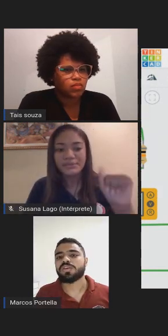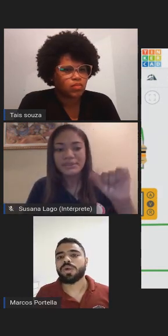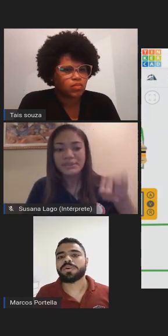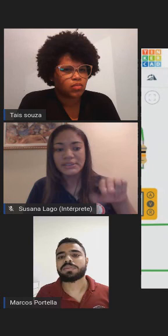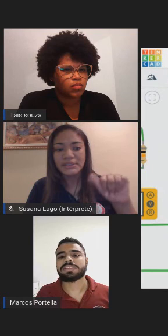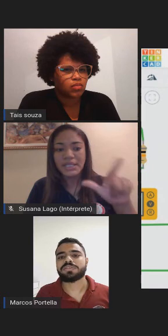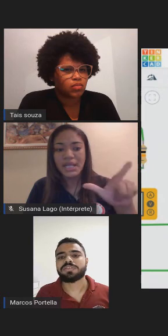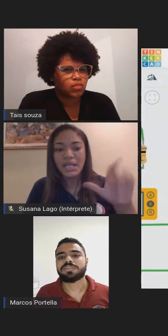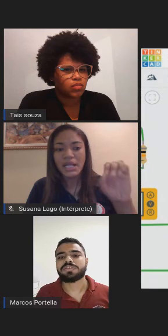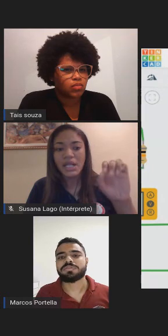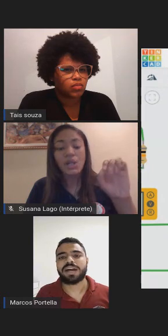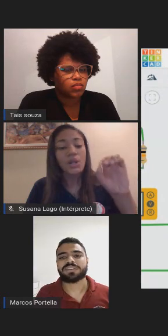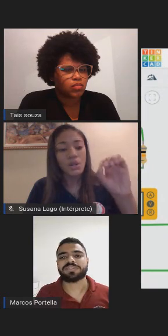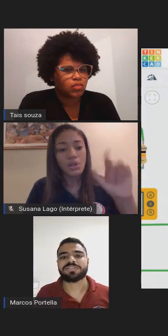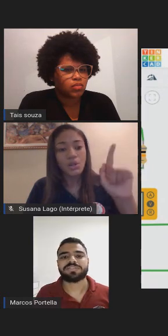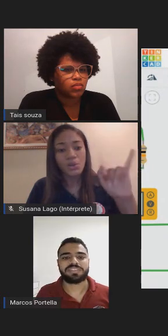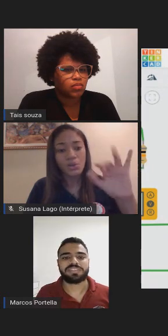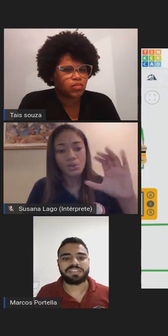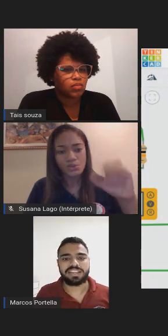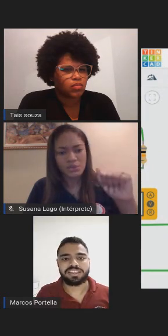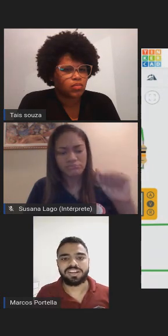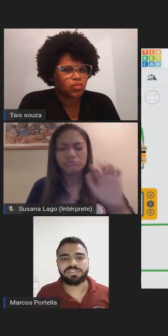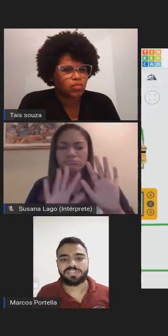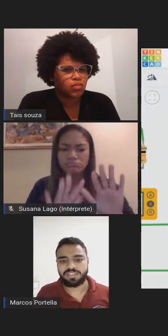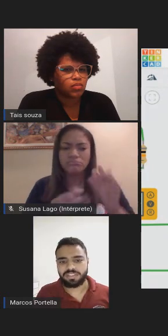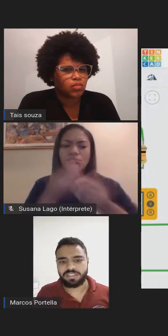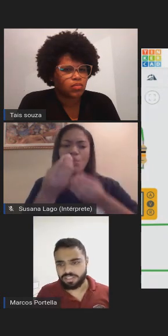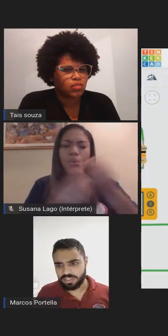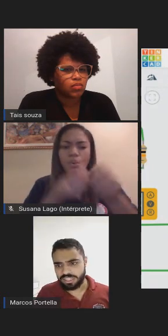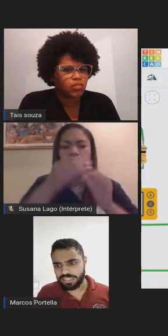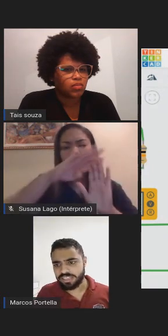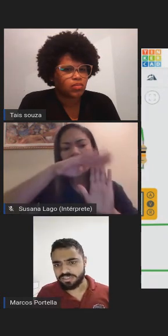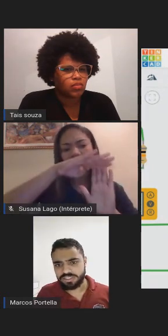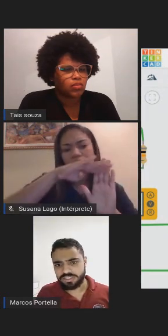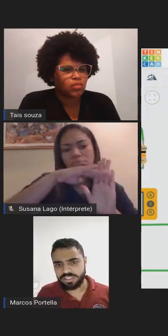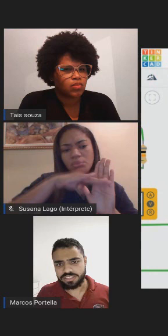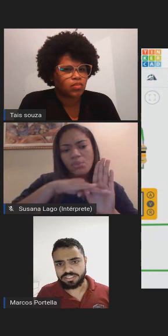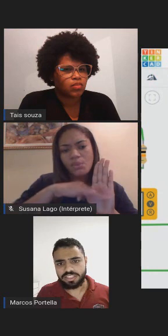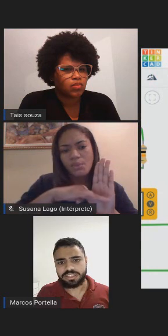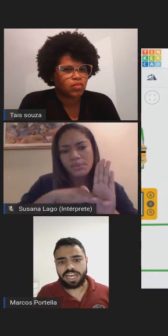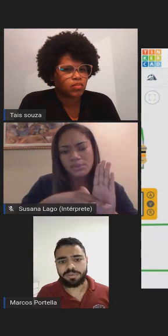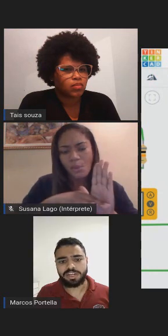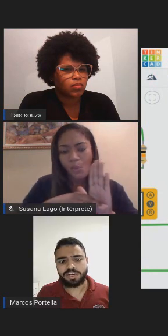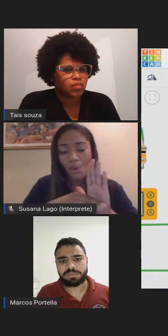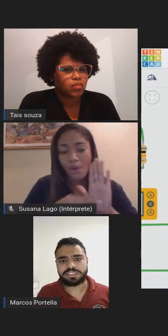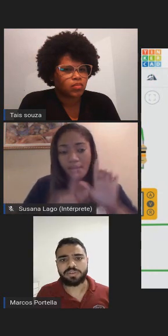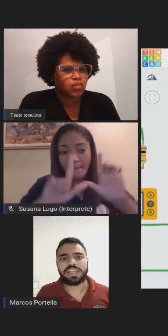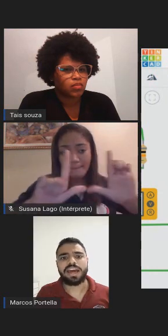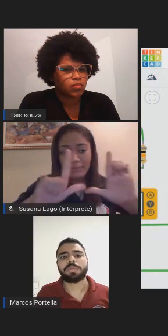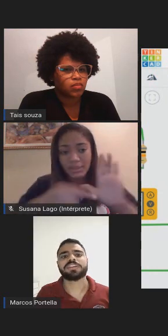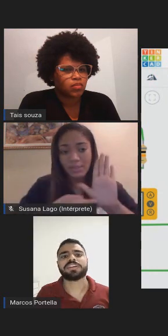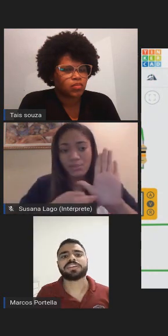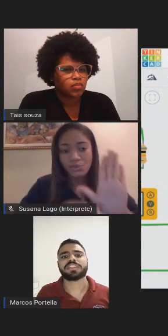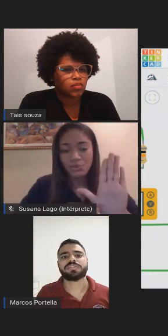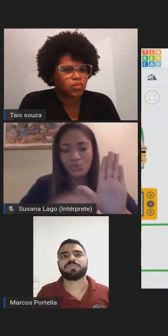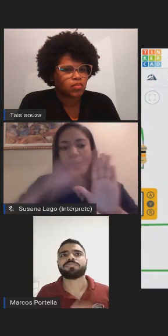E como é a programação, Marcos? Aqui, ó, na tela de vocês, tá a programação